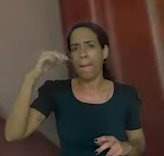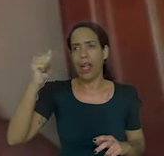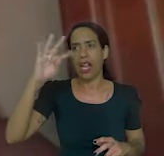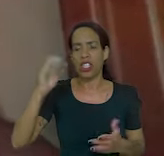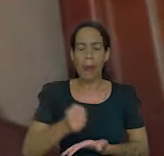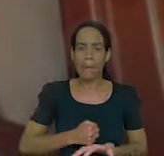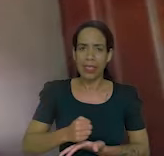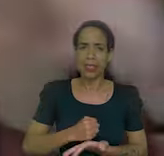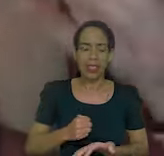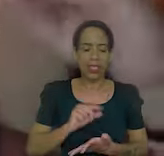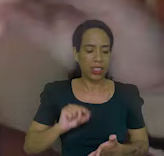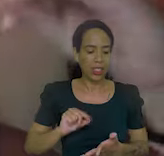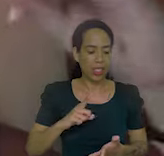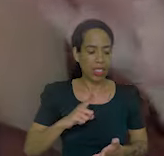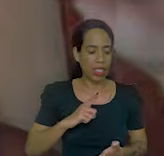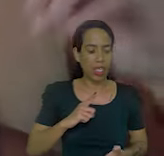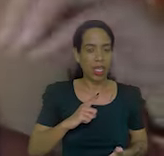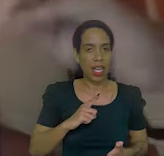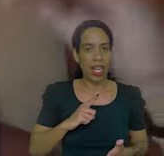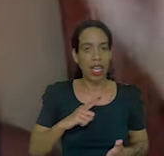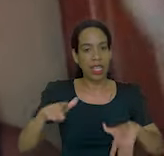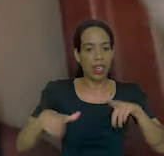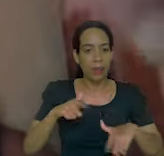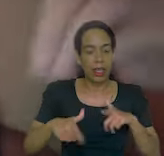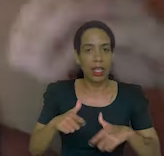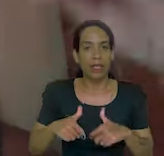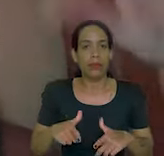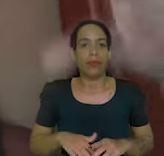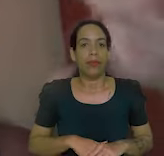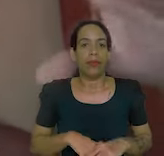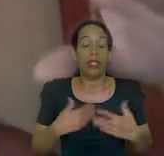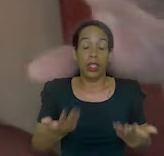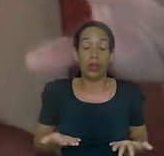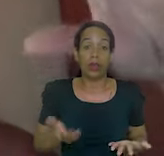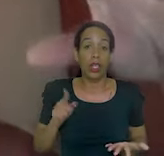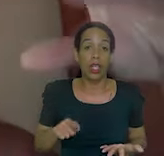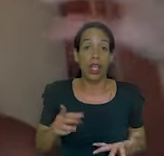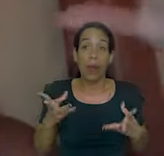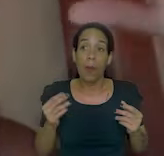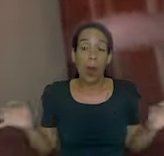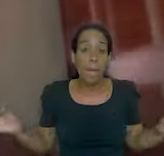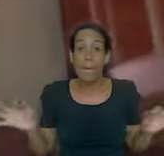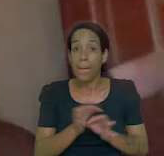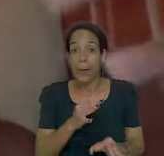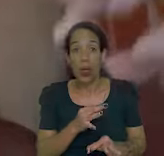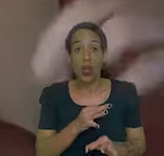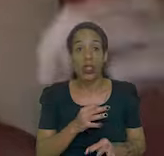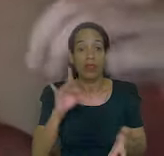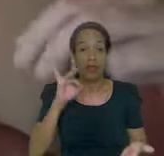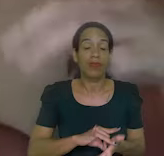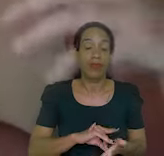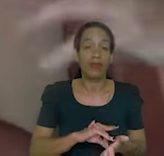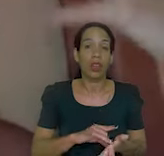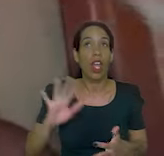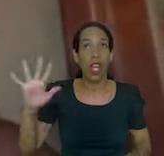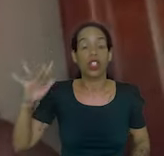baseada nisso, nessa questão, nessa ponderação, capital-trabalho, capital-trabalho. Então, assim, uma questão prática de fato,